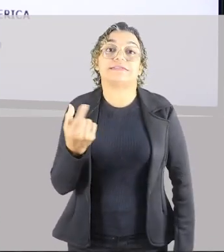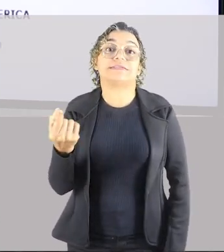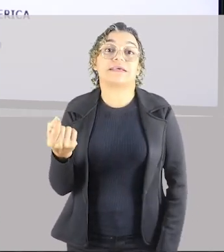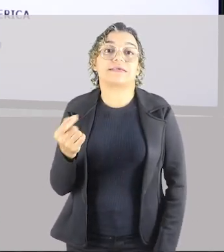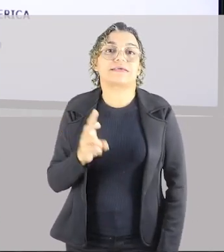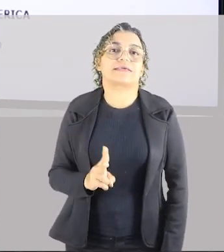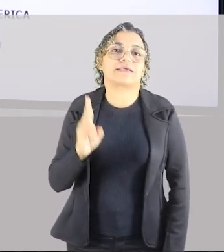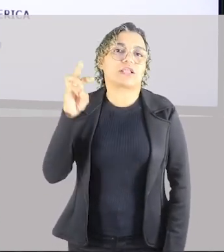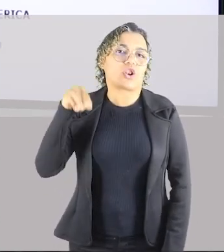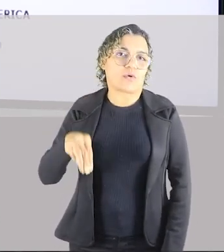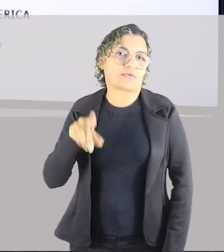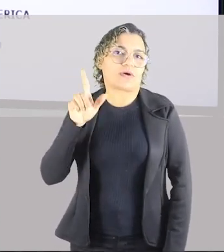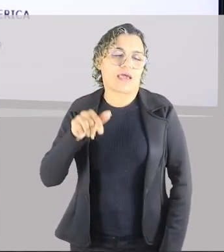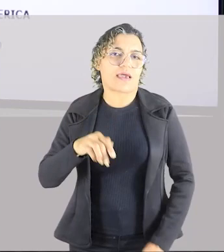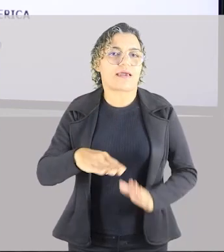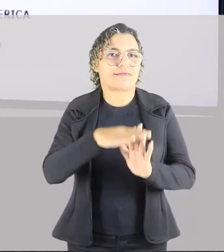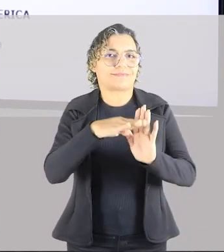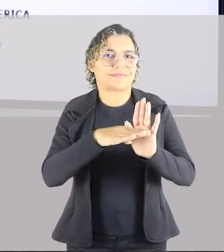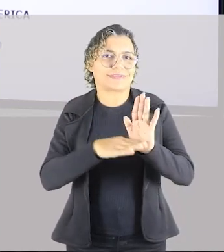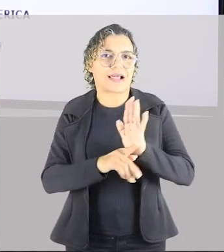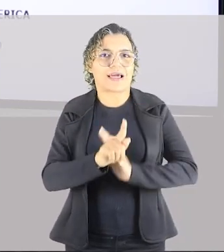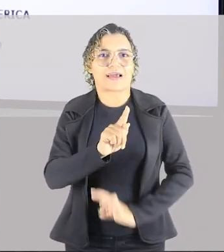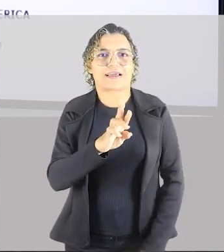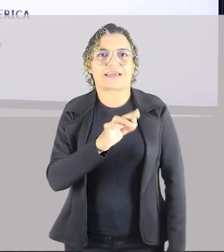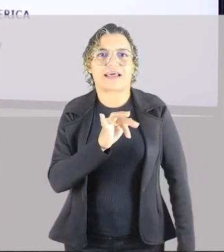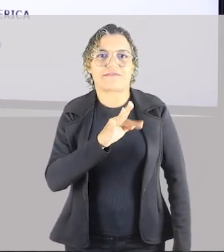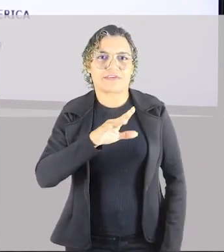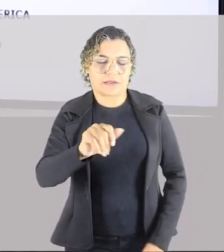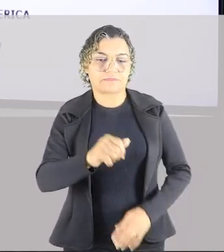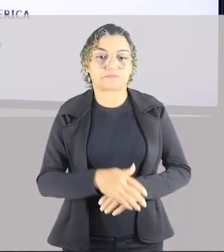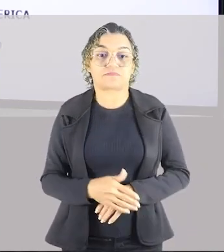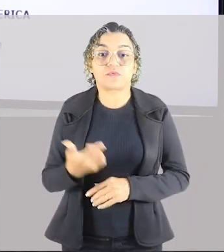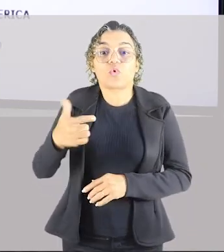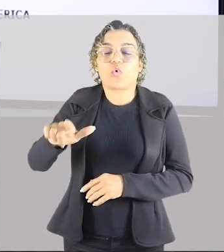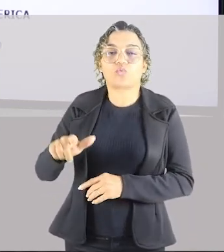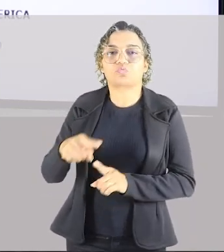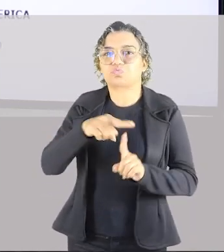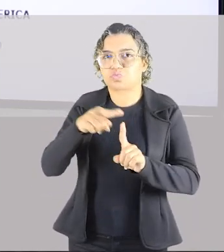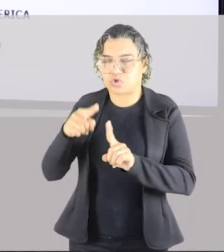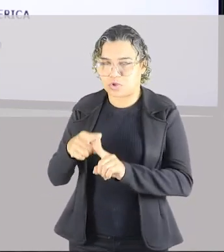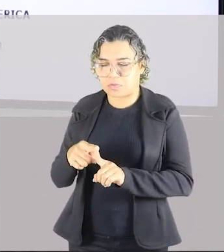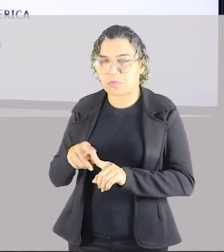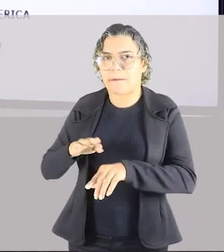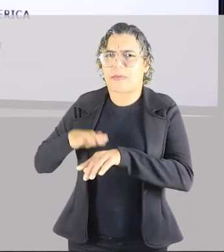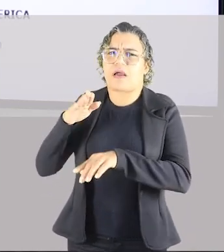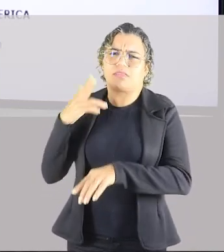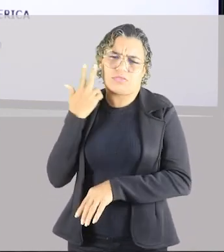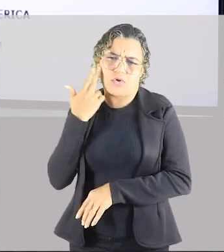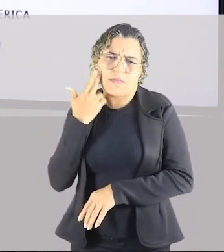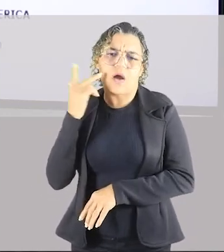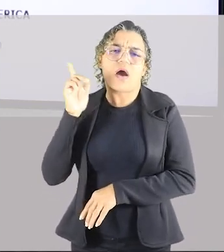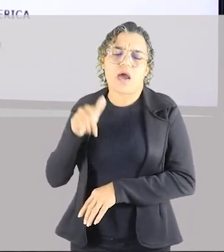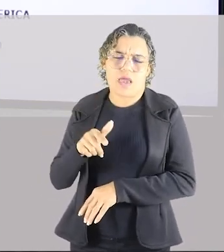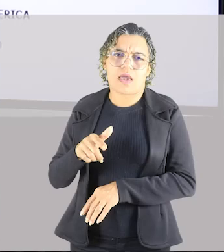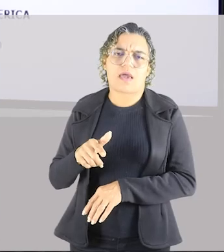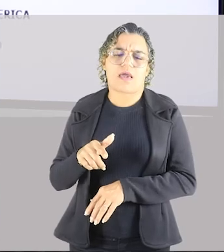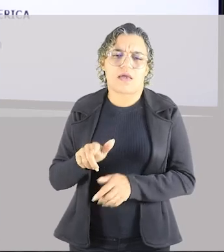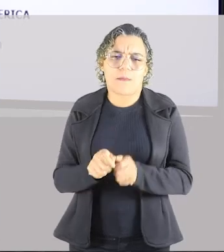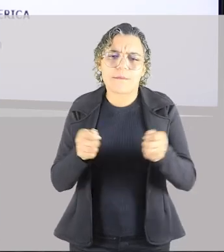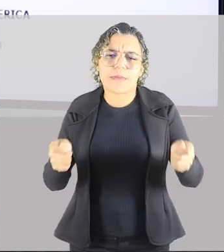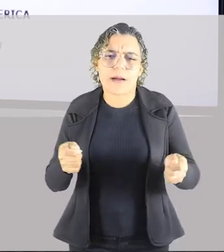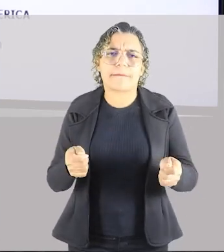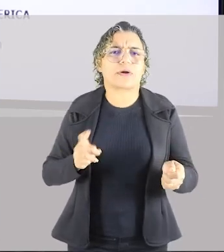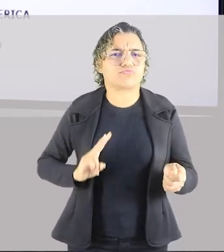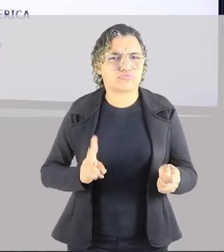a escala gráfica. E o próximo tipo de escala, que é a mais comum, a gente encontra em maior quantidade nos mapas, que